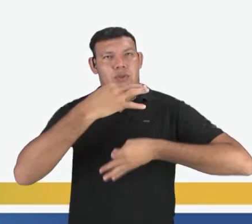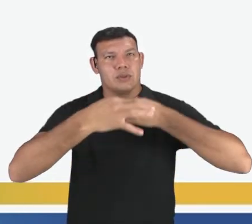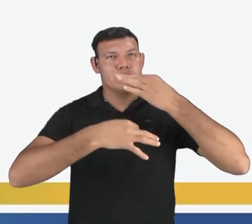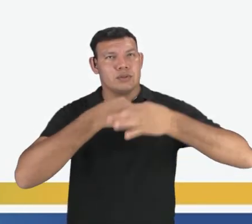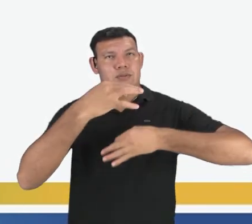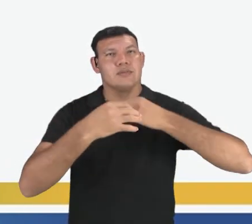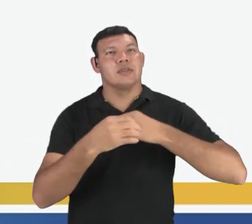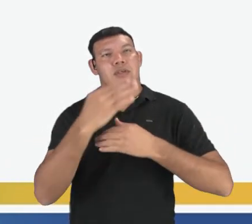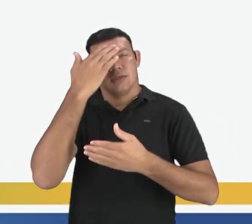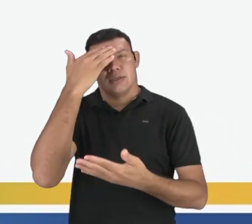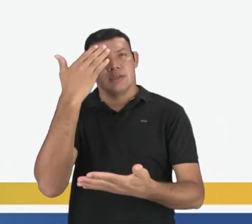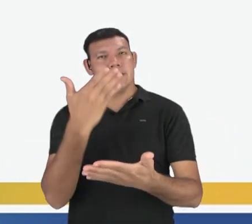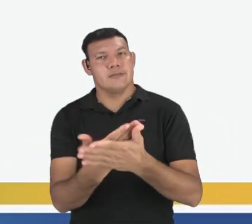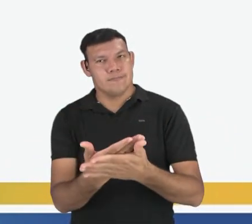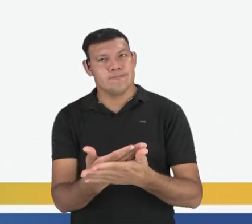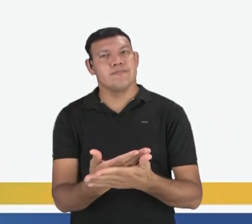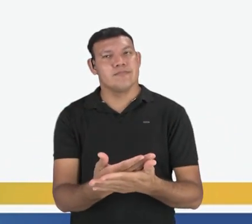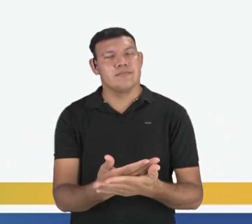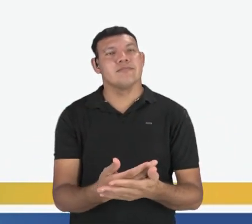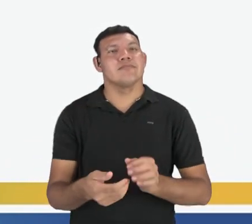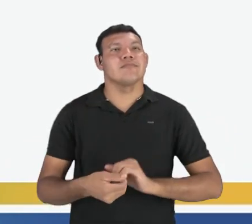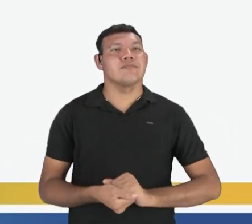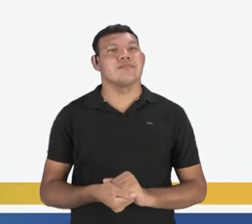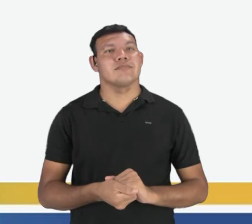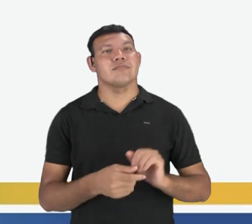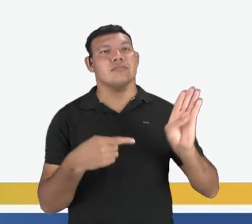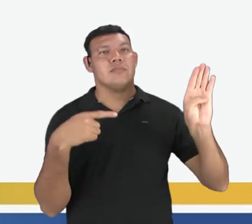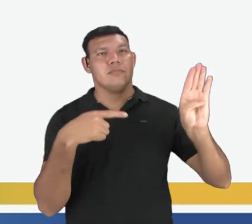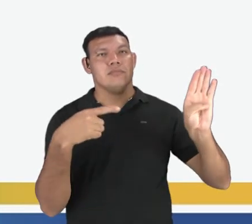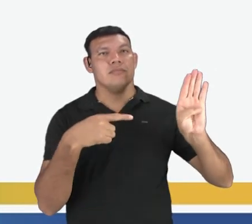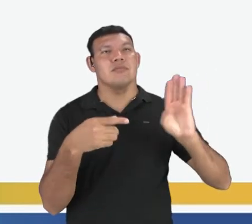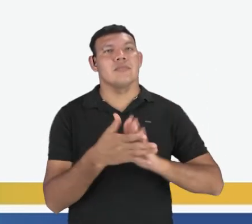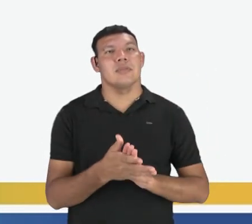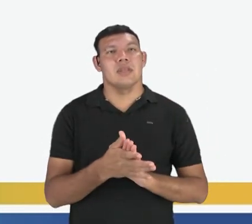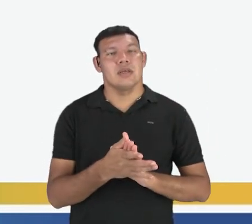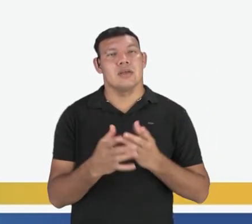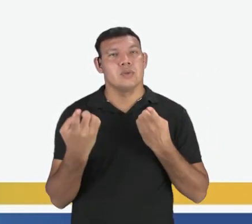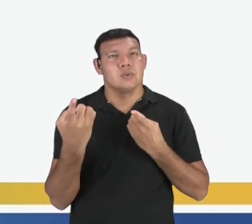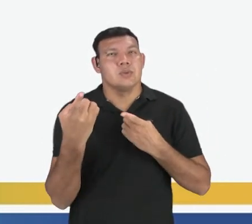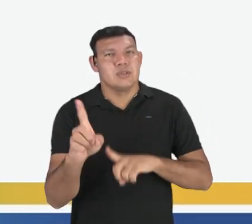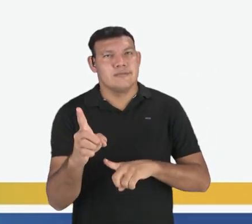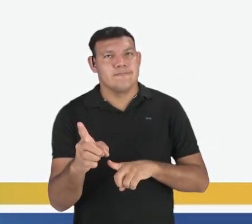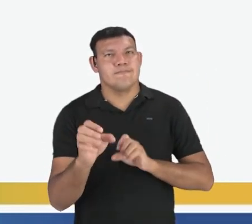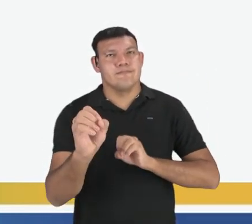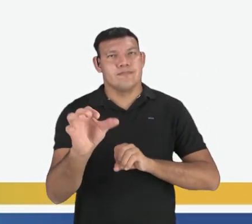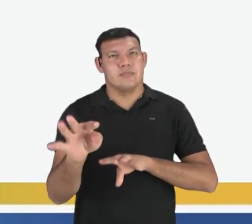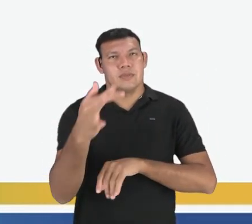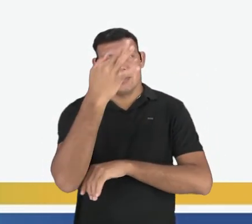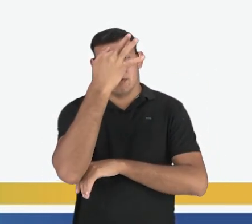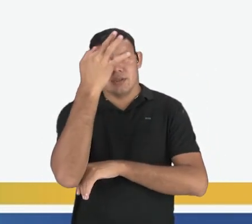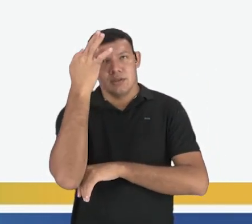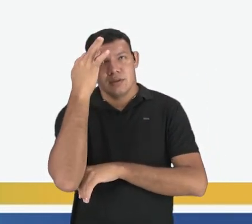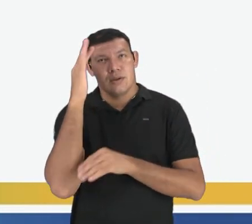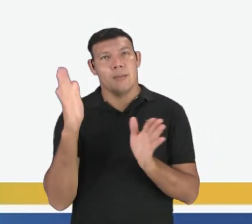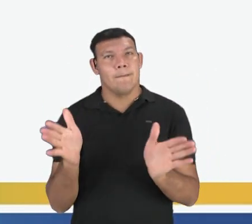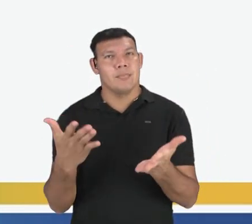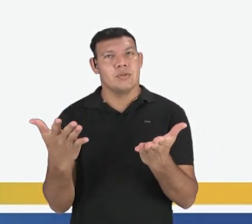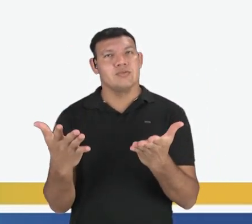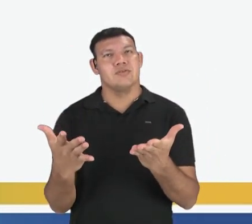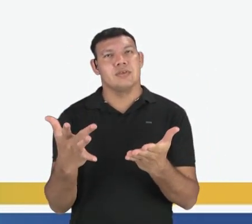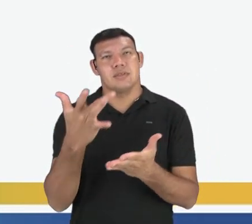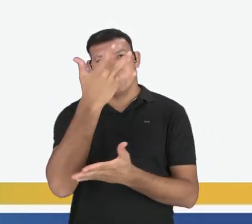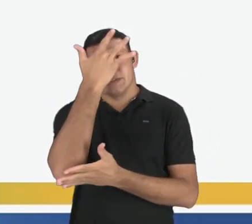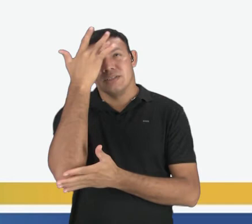outra alternativa. B. Um grande desafio para o ensino de filosofia está em motivar aquele que ainda não possui